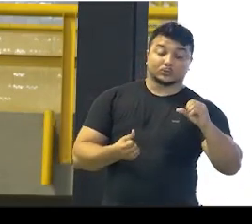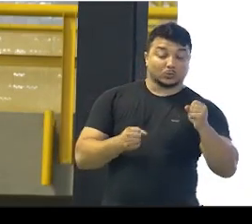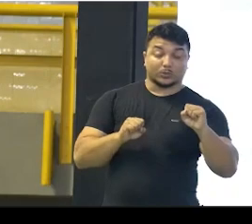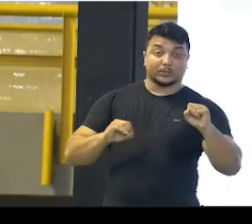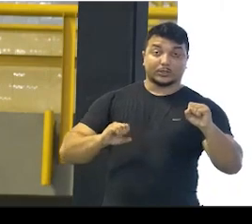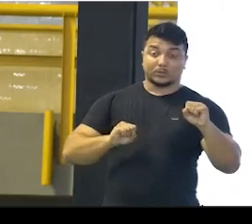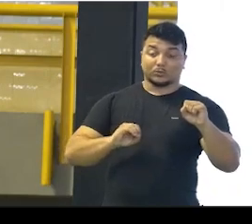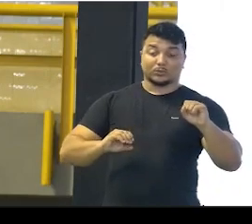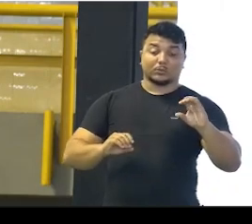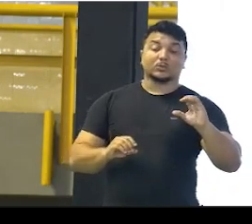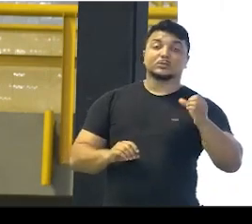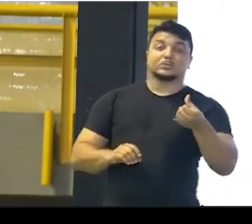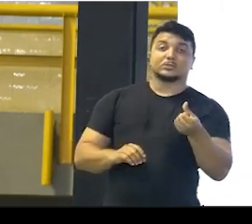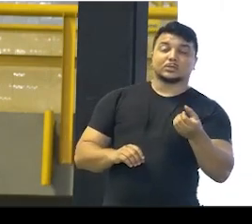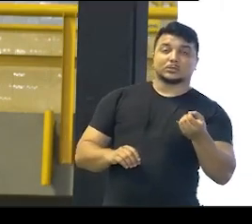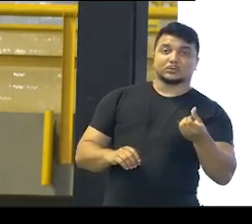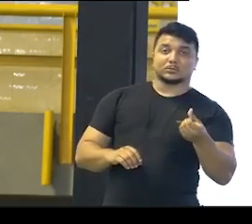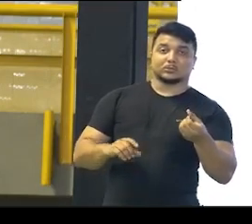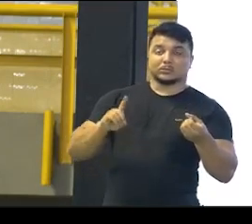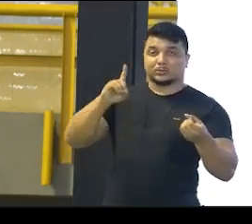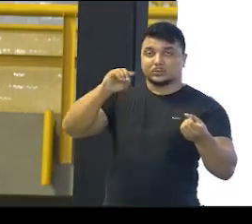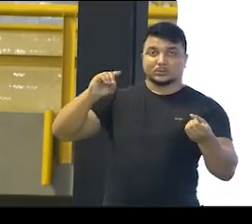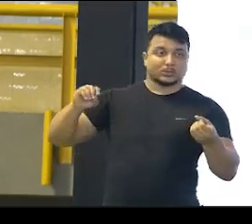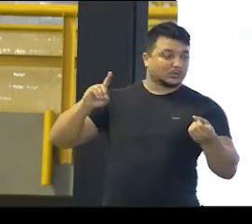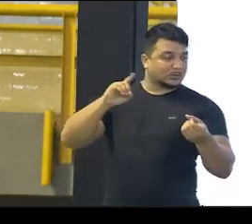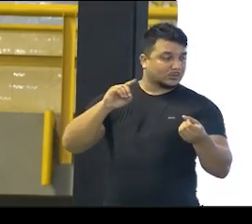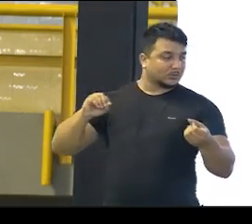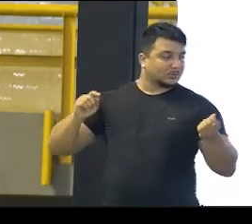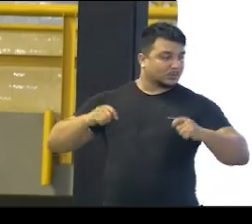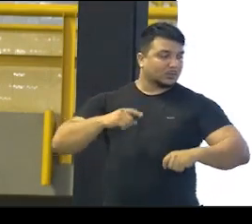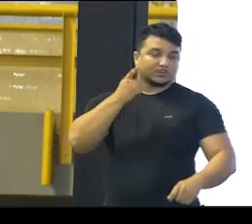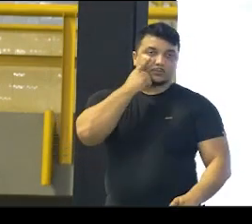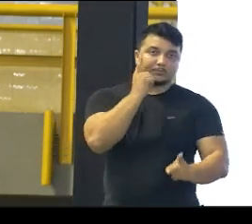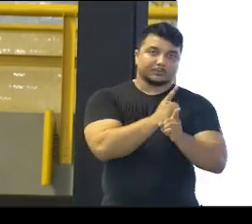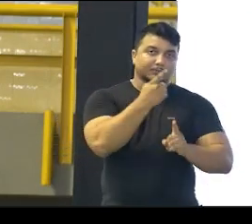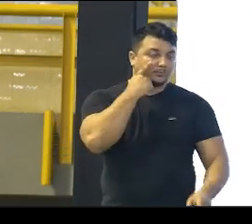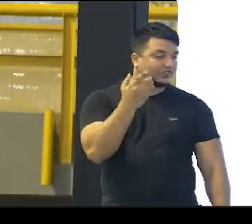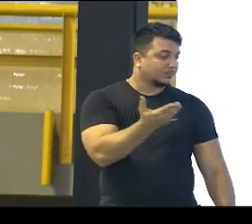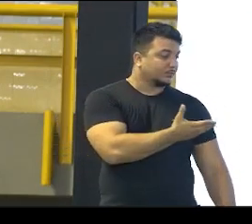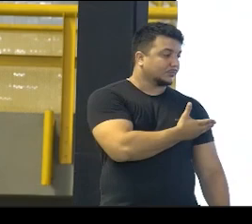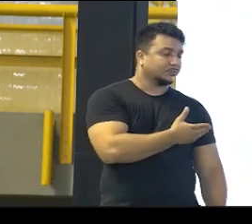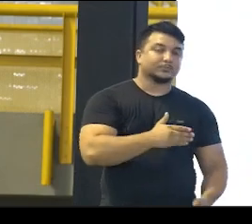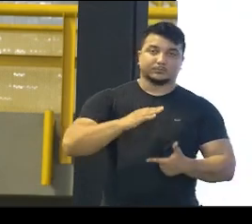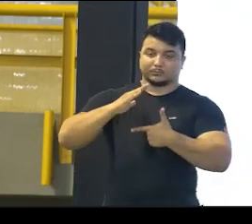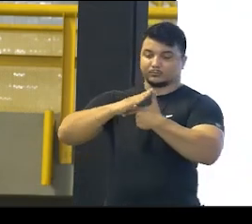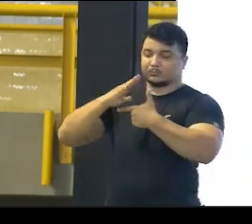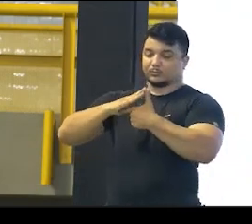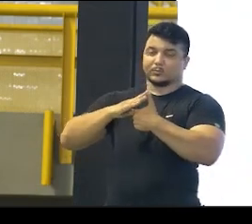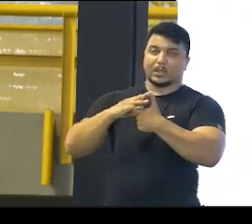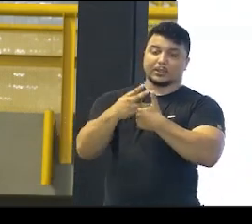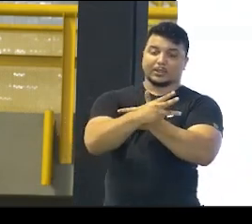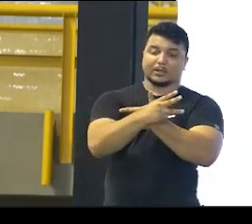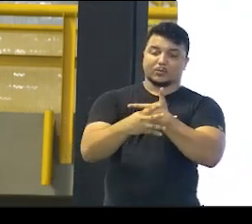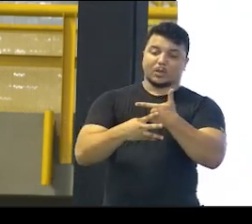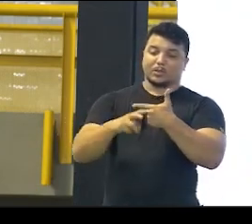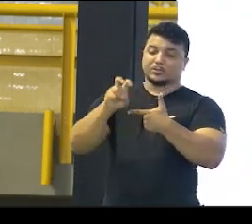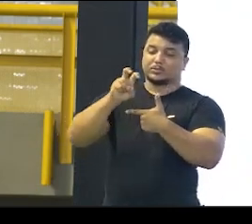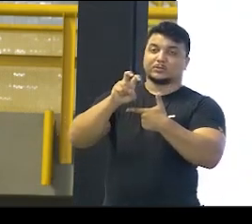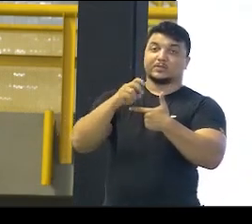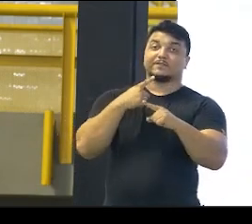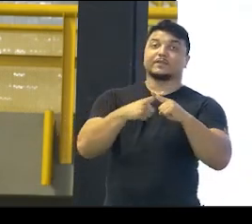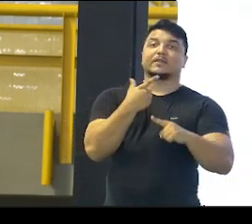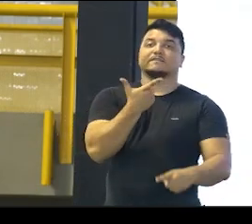Se fosse 6, 8, aqui seria o quê? 10. Mas aqui não é 6. É